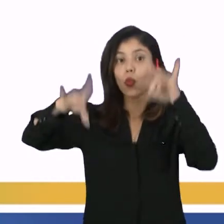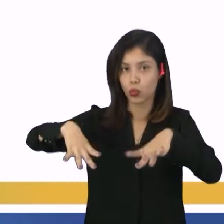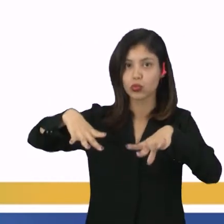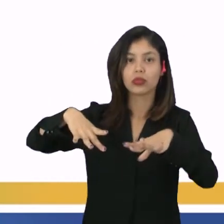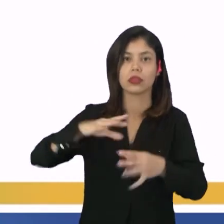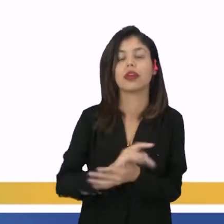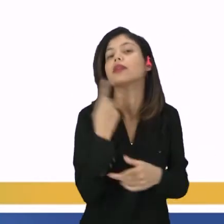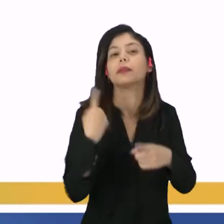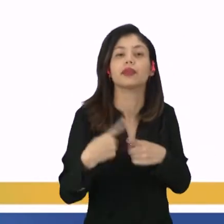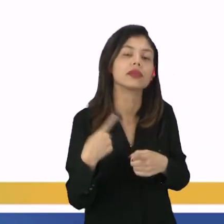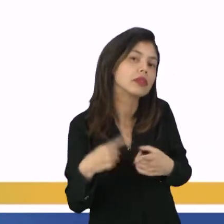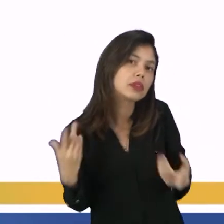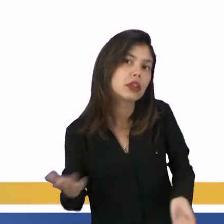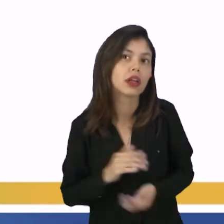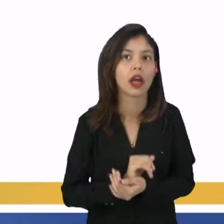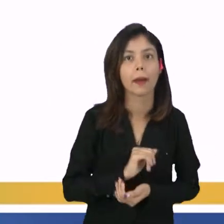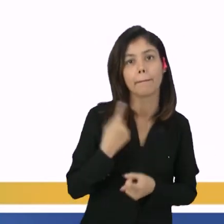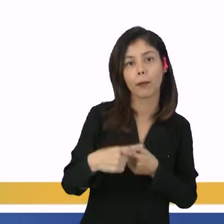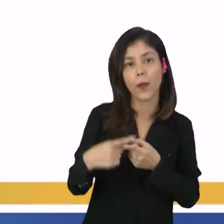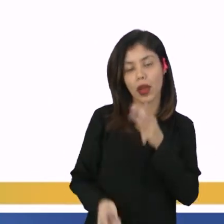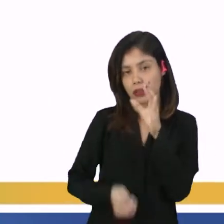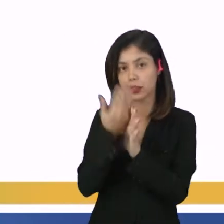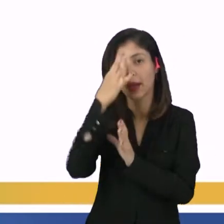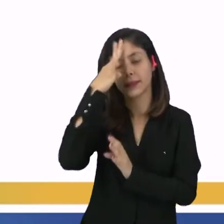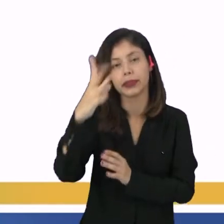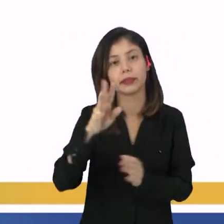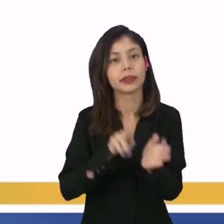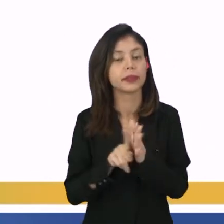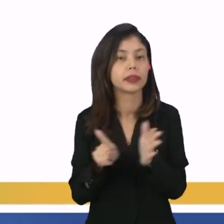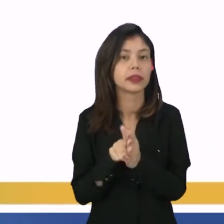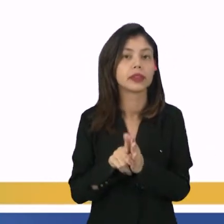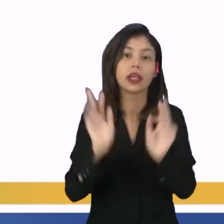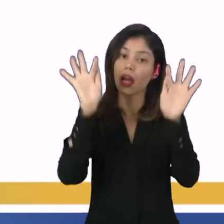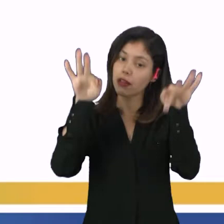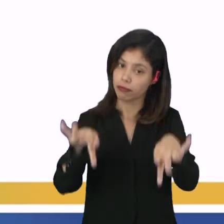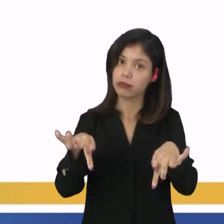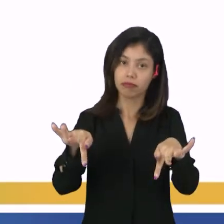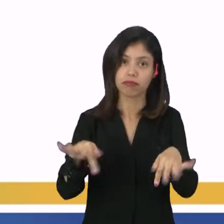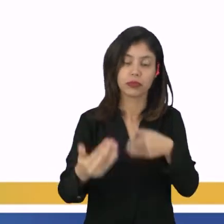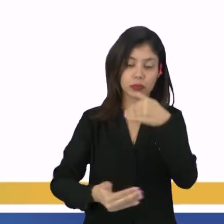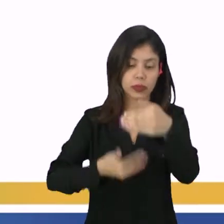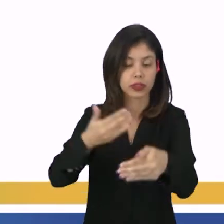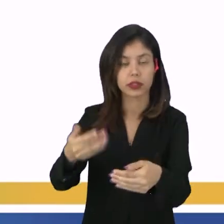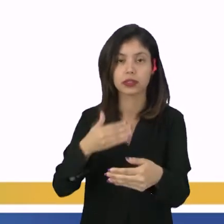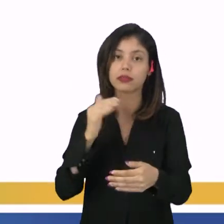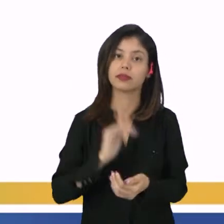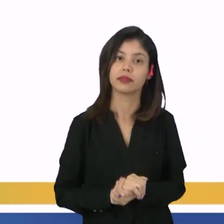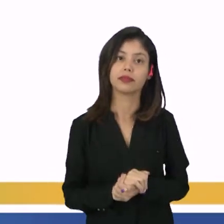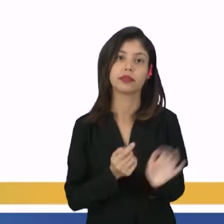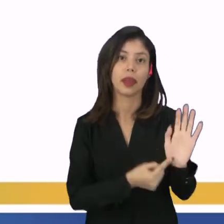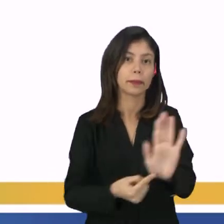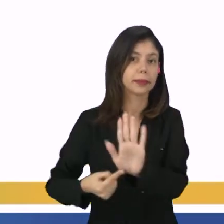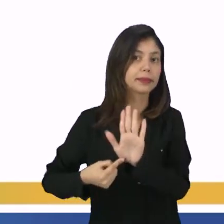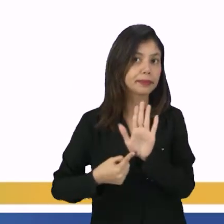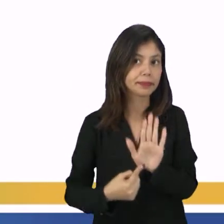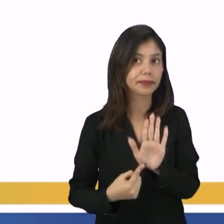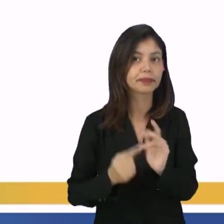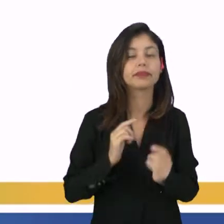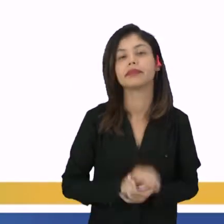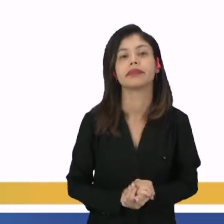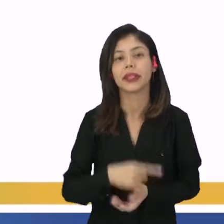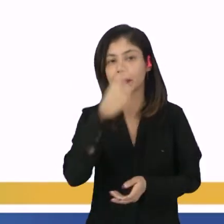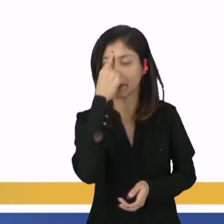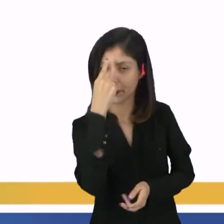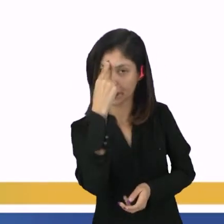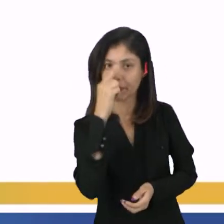último, tá? Por que isso? A criação dos slides deve ser a etapa final do processo de desenvolvimento da apresentação.